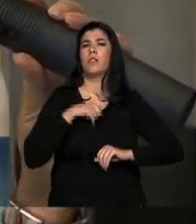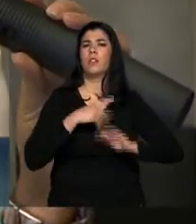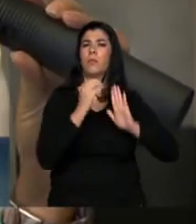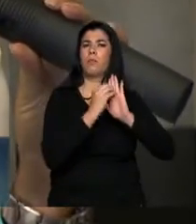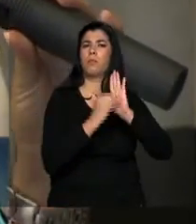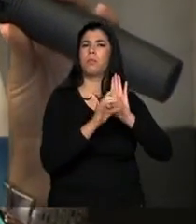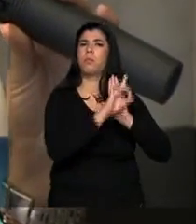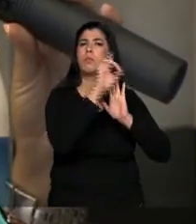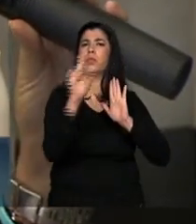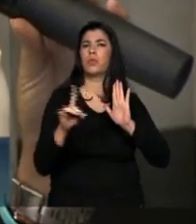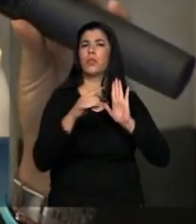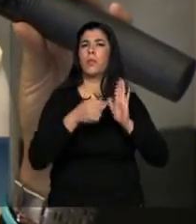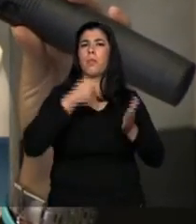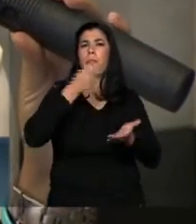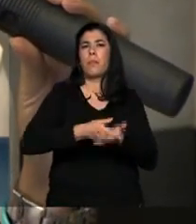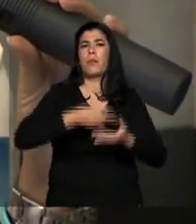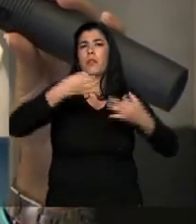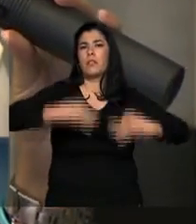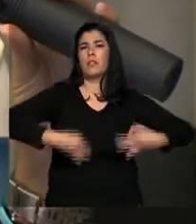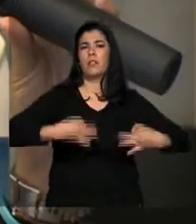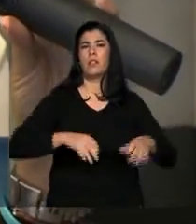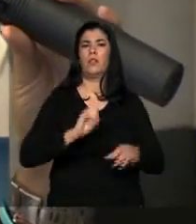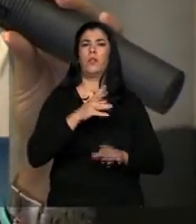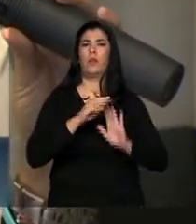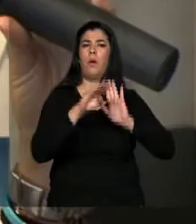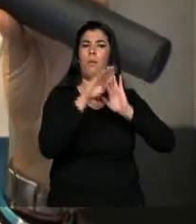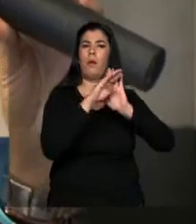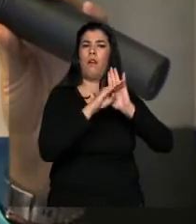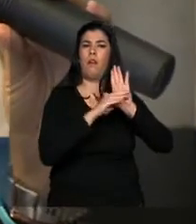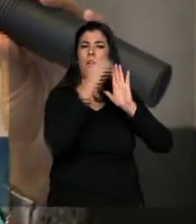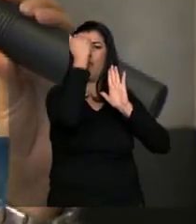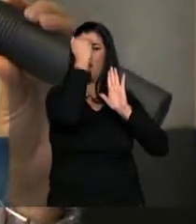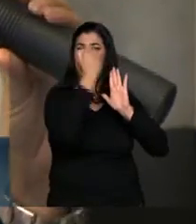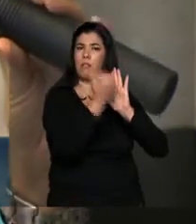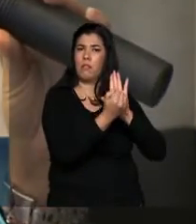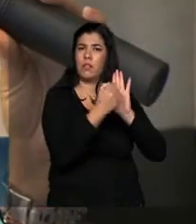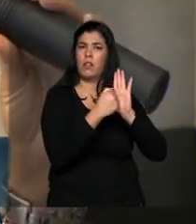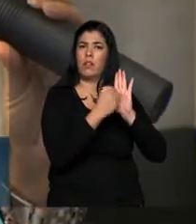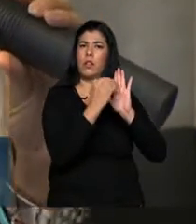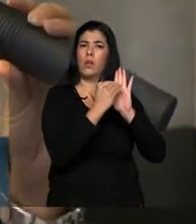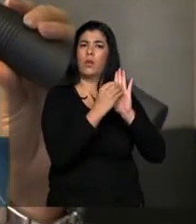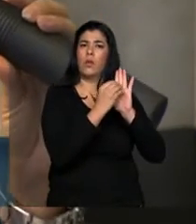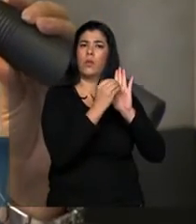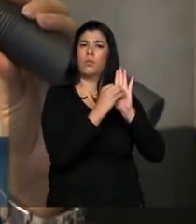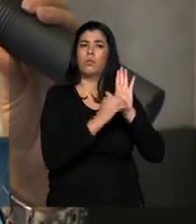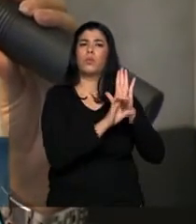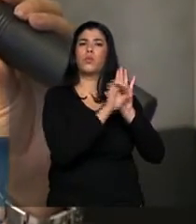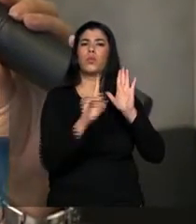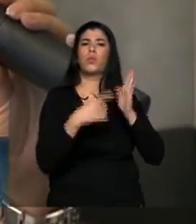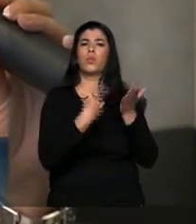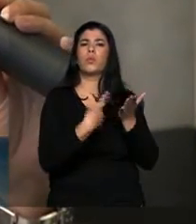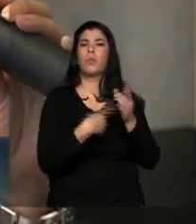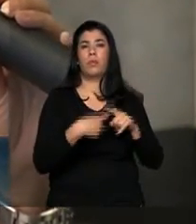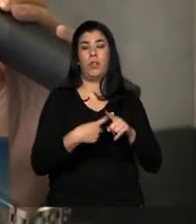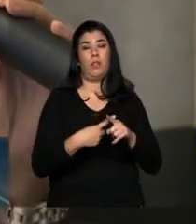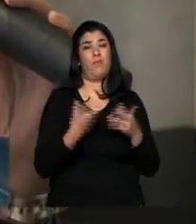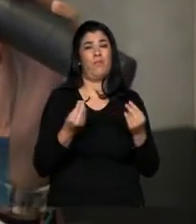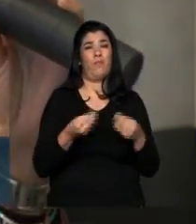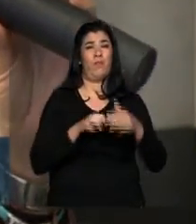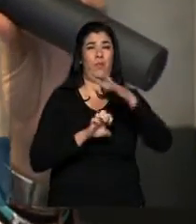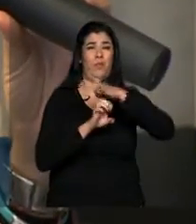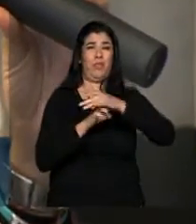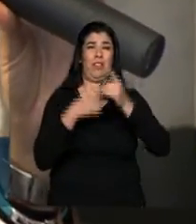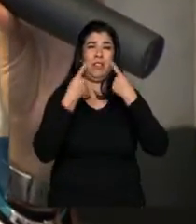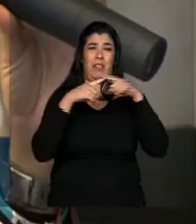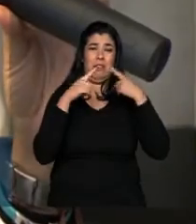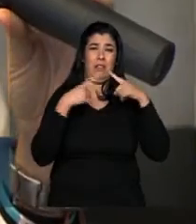calendário de pagamentos? Os pagamentos vão seguir uma ordem específica, um cronograma marcado? Porque isso é uma das principais reclamações dos empresários.